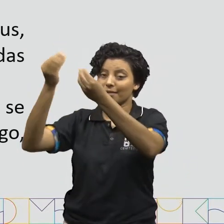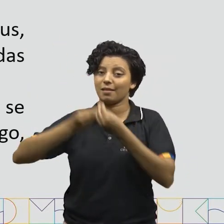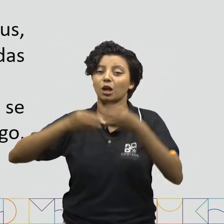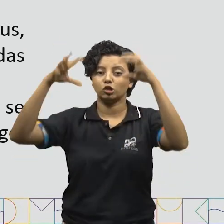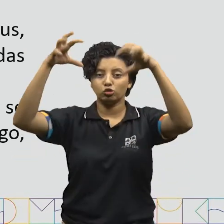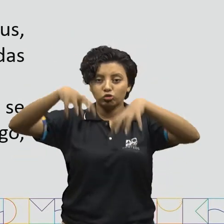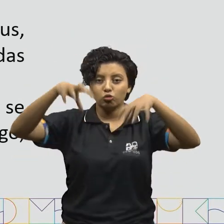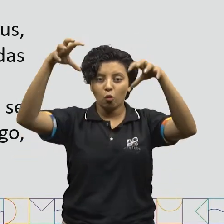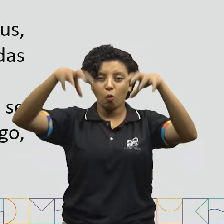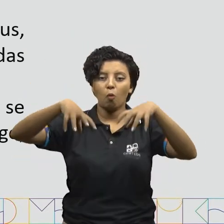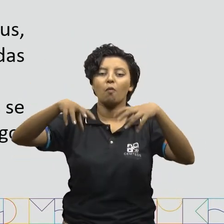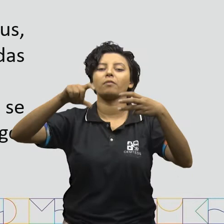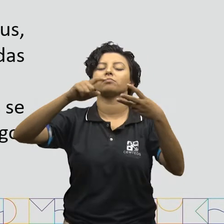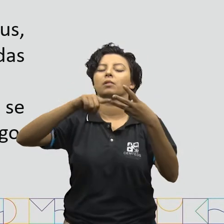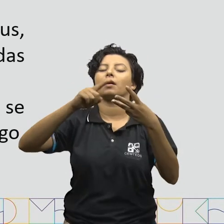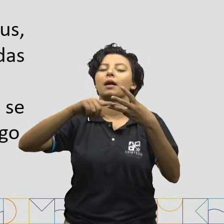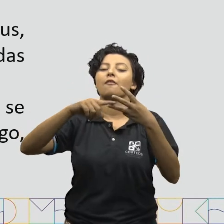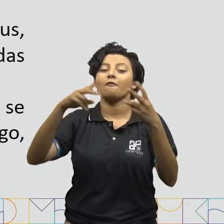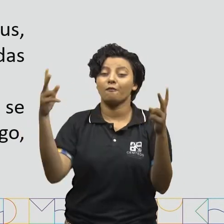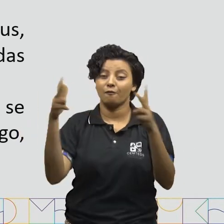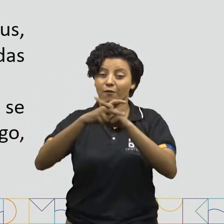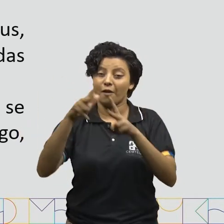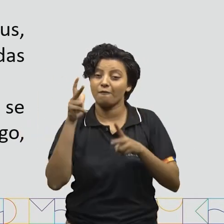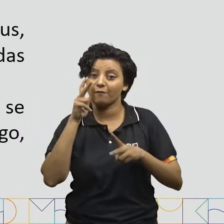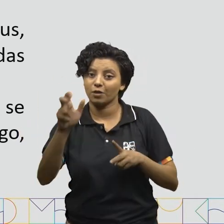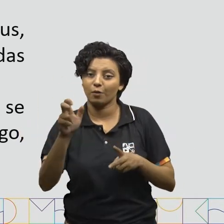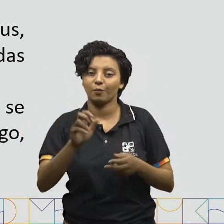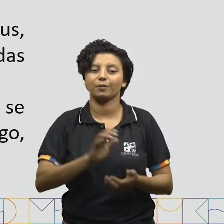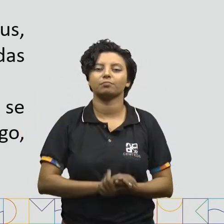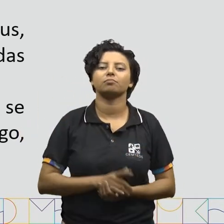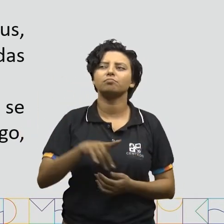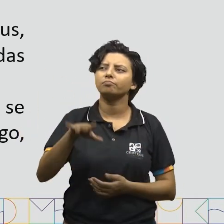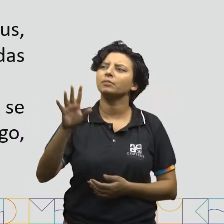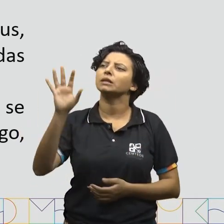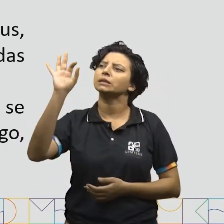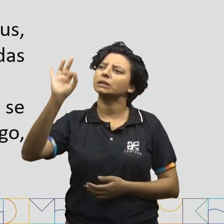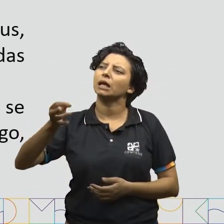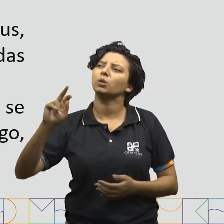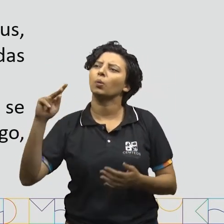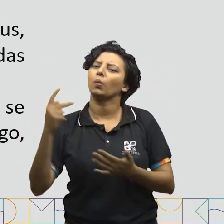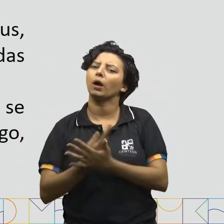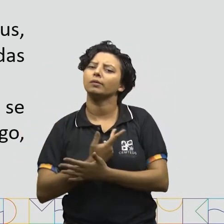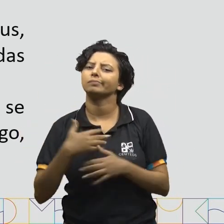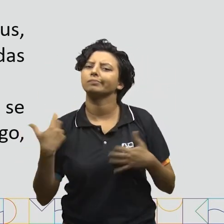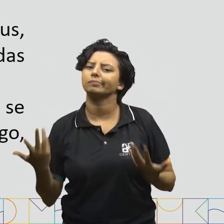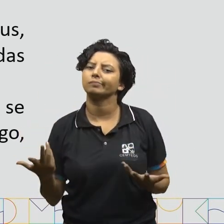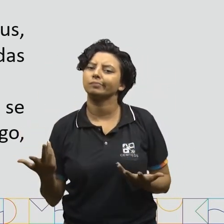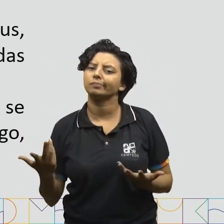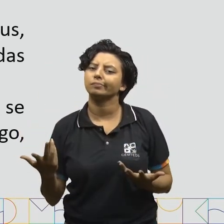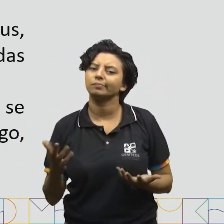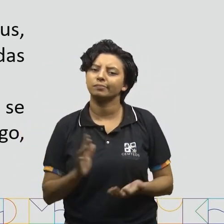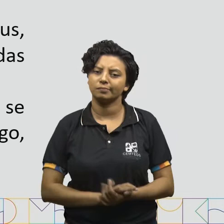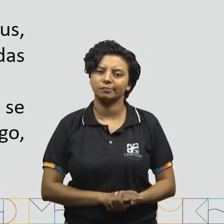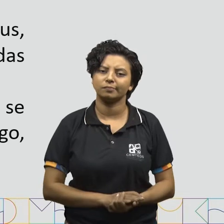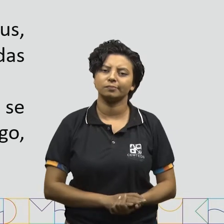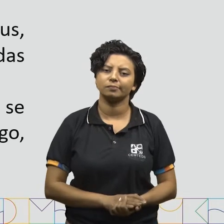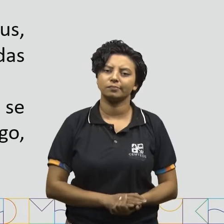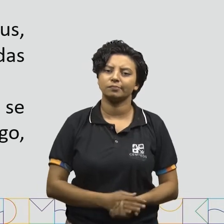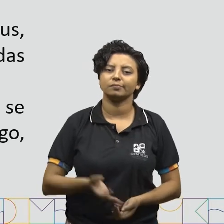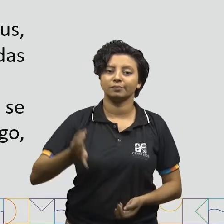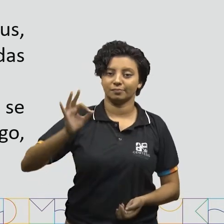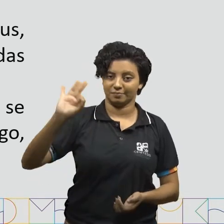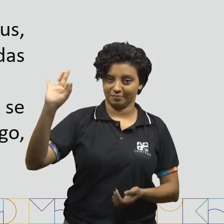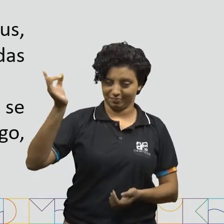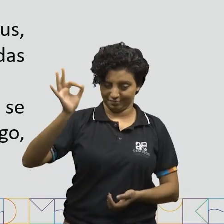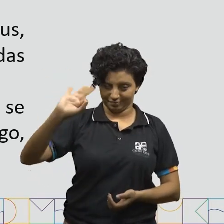das colheitas e das vitórias nas guerras. Essa afirmação é verdadeira ou falsa? Ela é